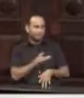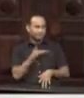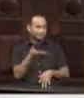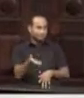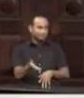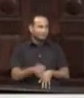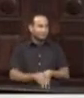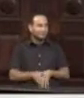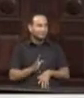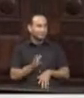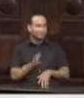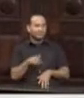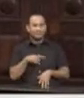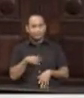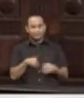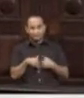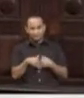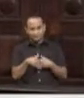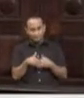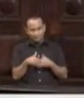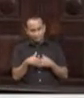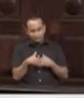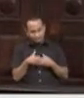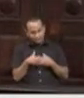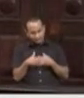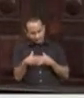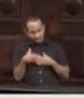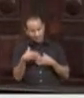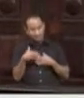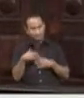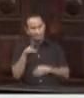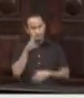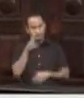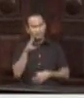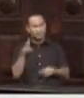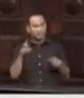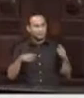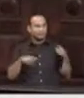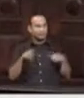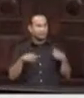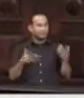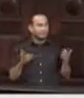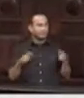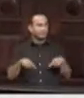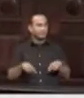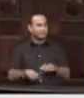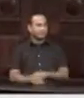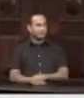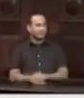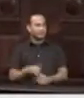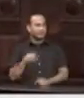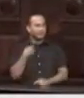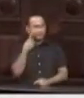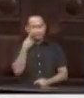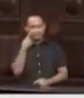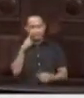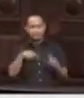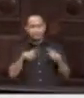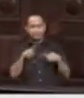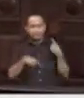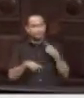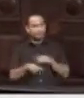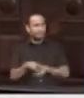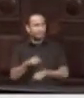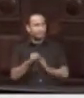ficam aqui acompanhando os debates. Eu venho à tribuna para discutir o projeto de lei